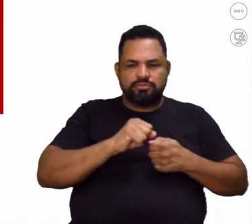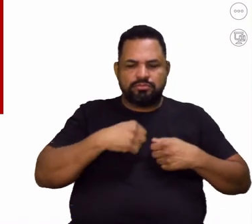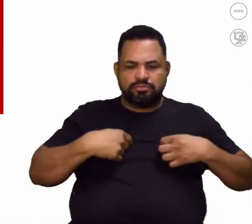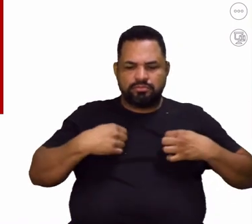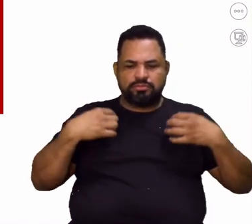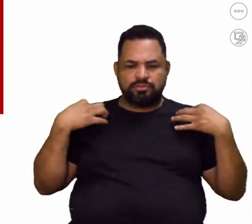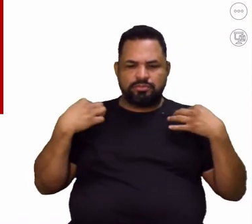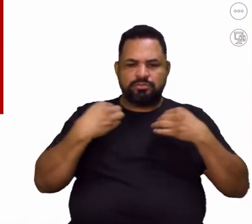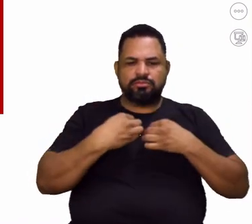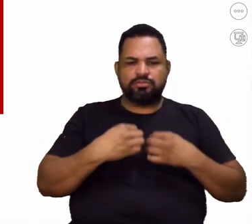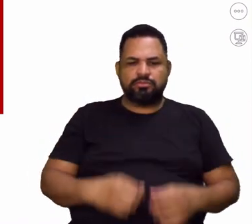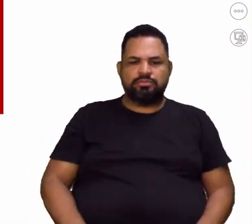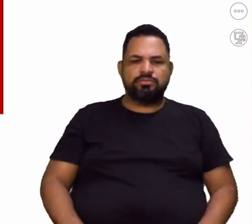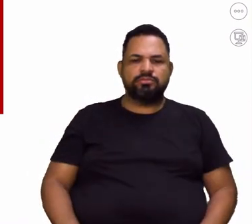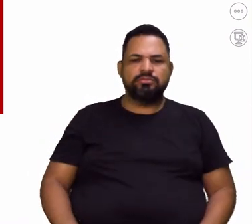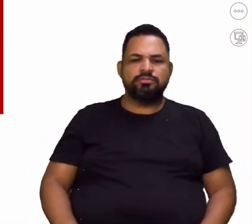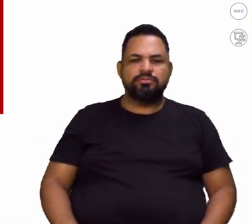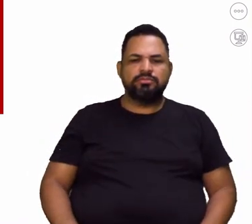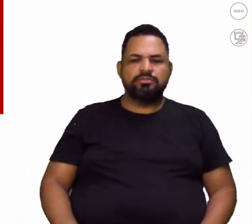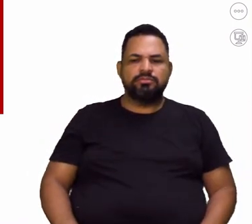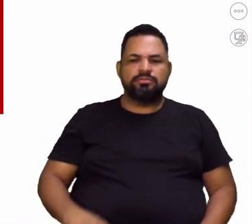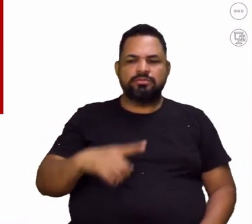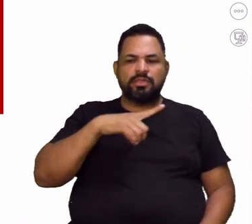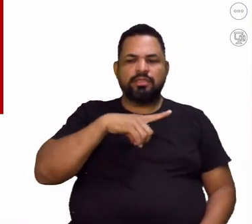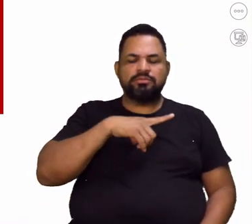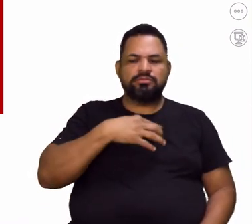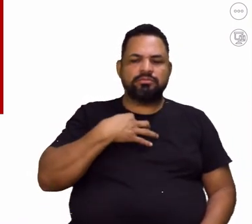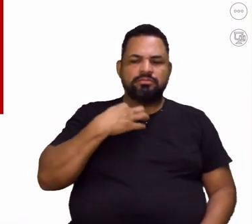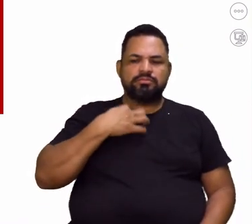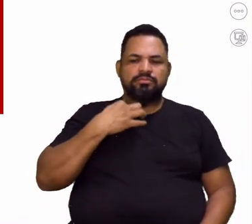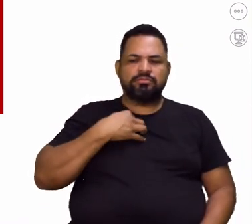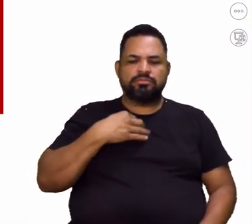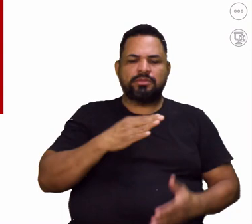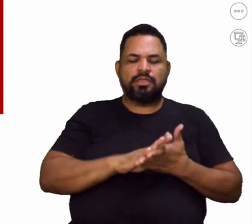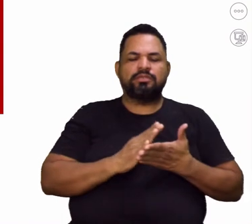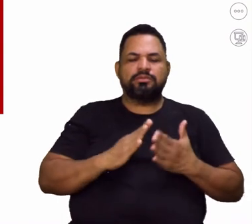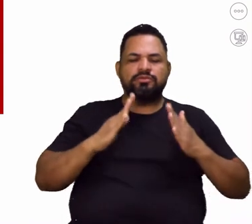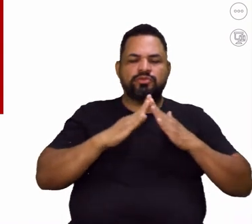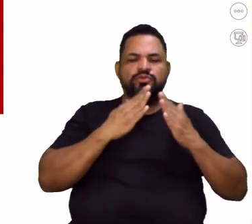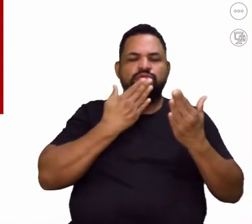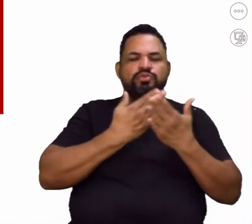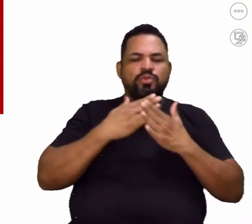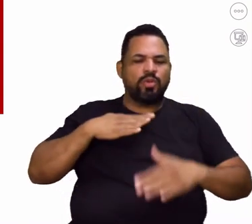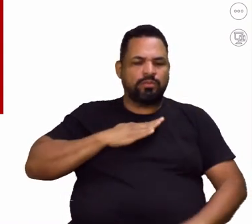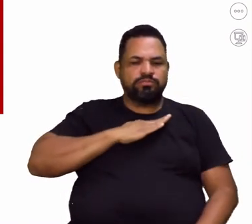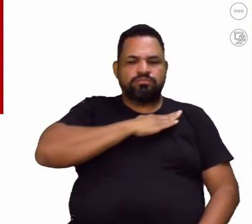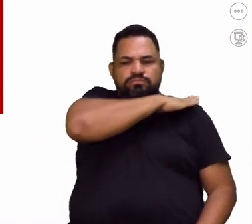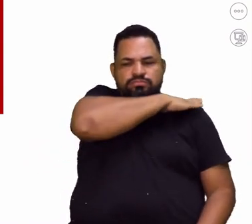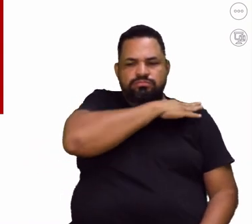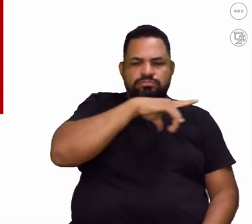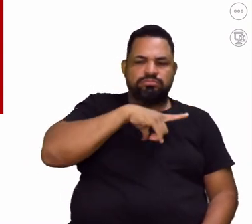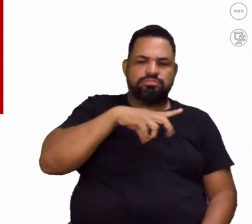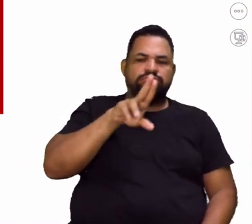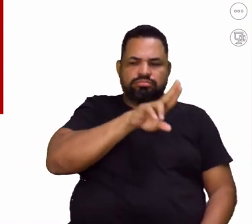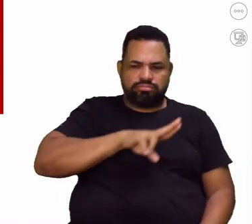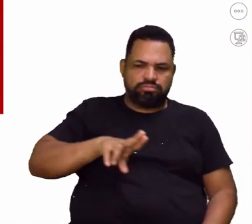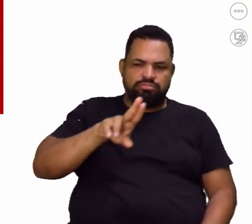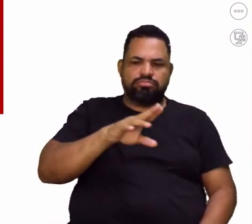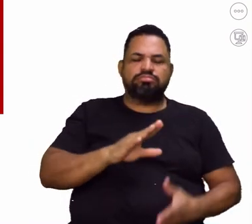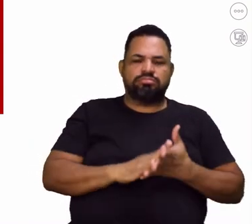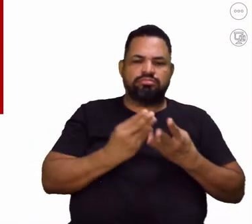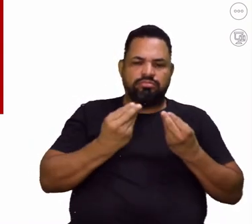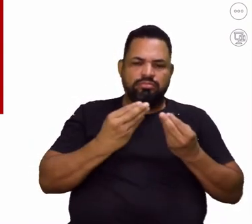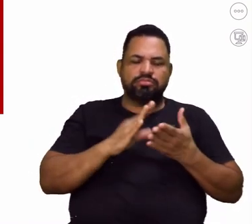Ternas, essas coisas. Ainda há até hoje esse tecido. Nas, né, escolas militares usam bastante, né? Ah, nas, sim, fases militares. Pois é. Então, mas